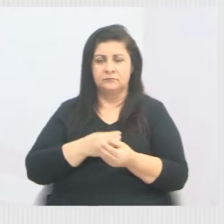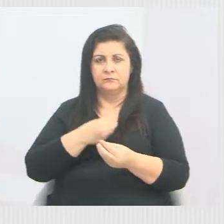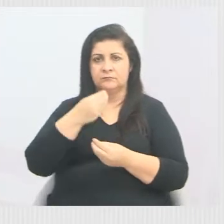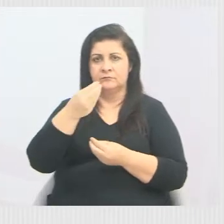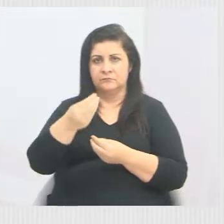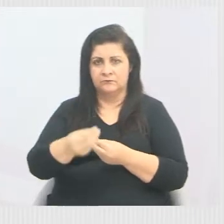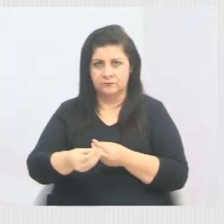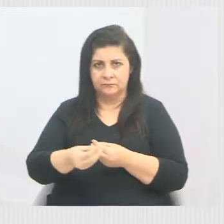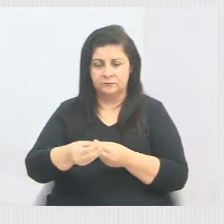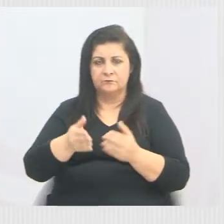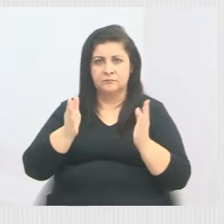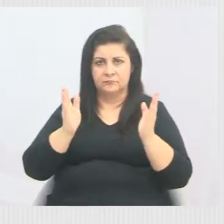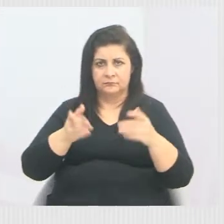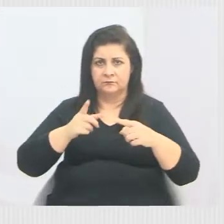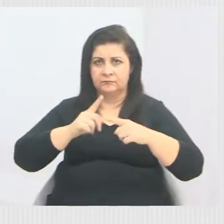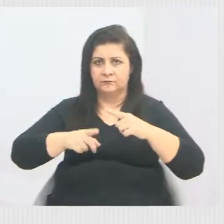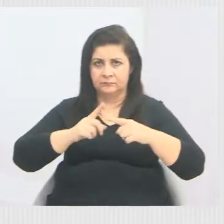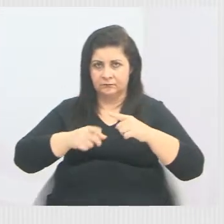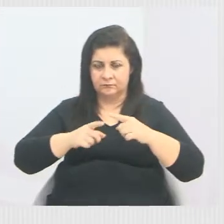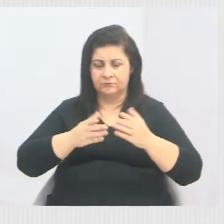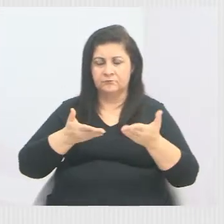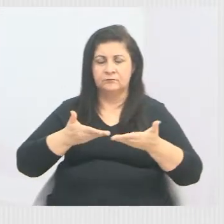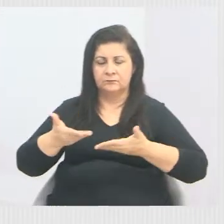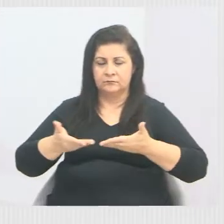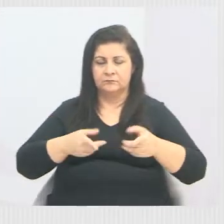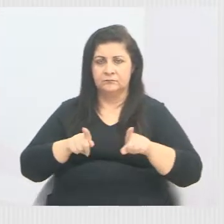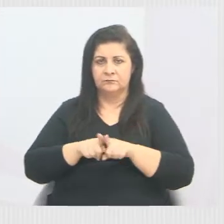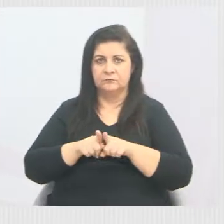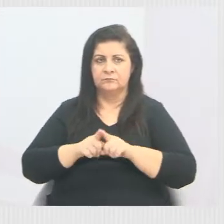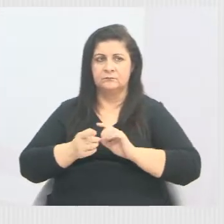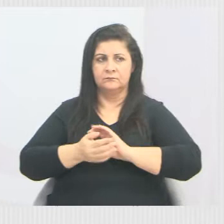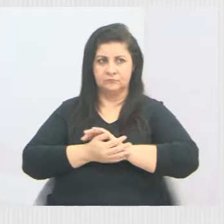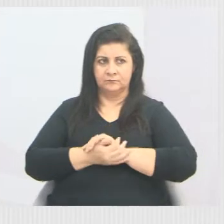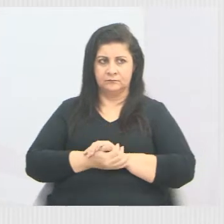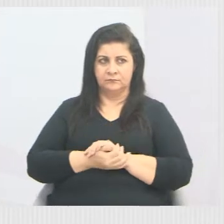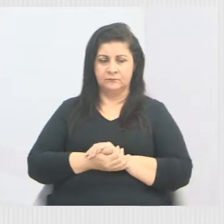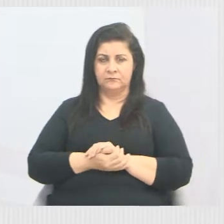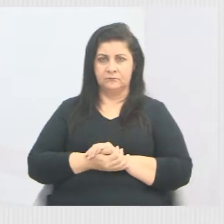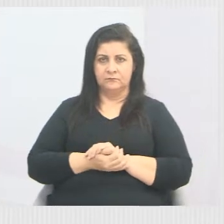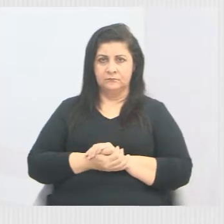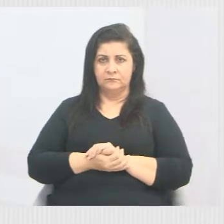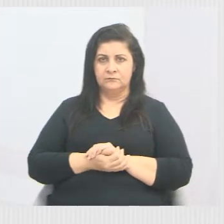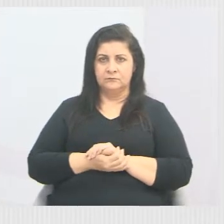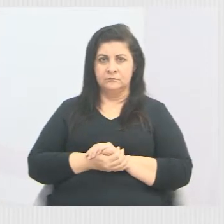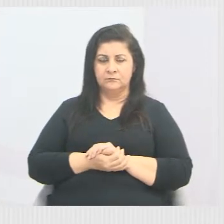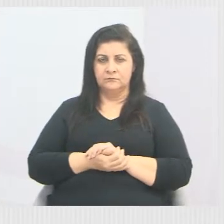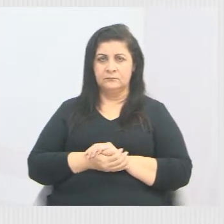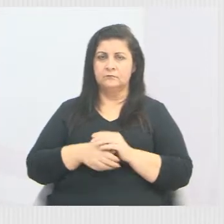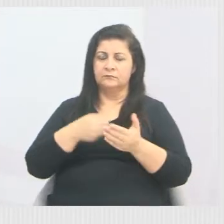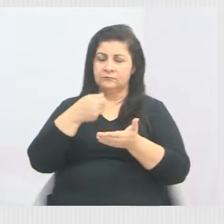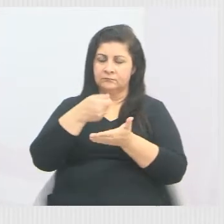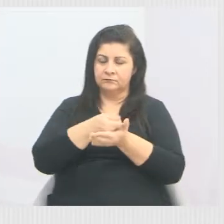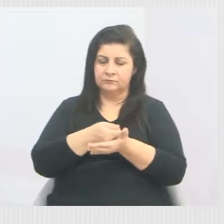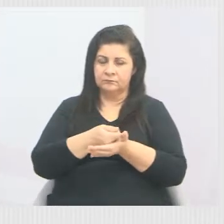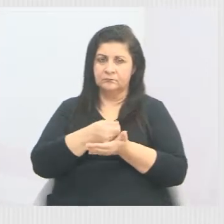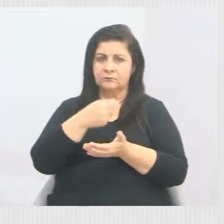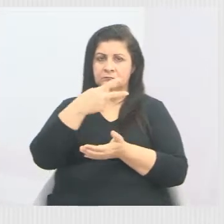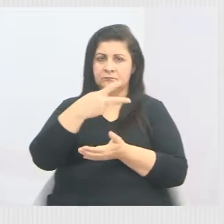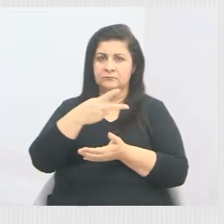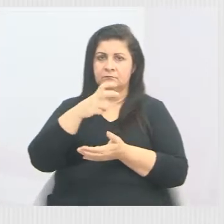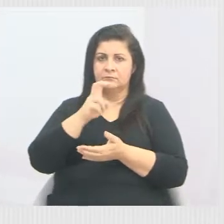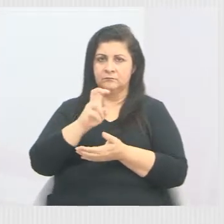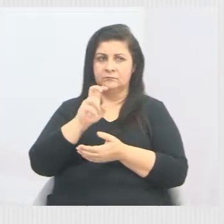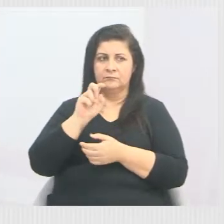tanto o material quanto o serviço. Tá? Esse é o processado. E foi pago, nesse primeiro